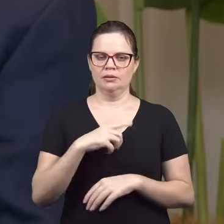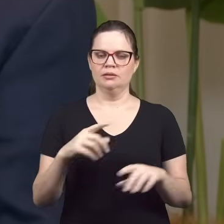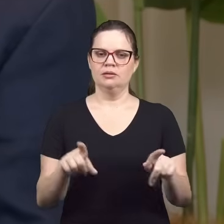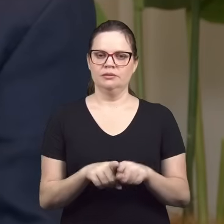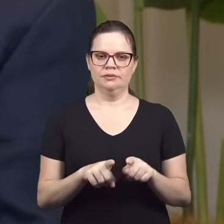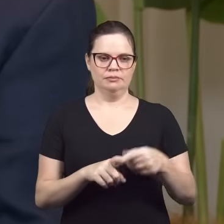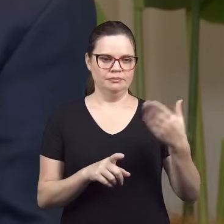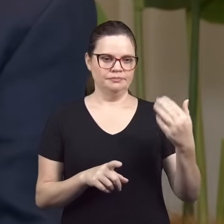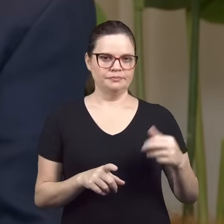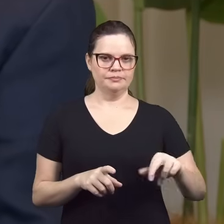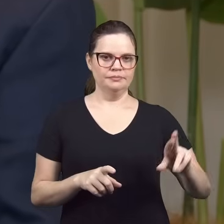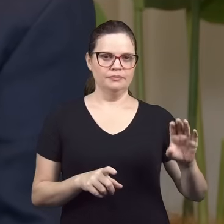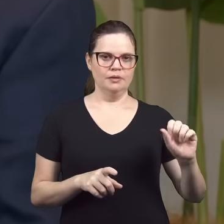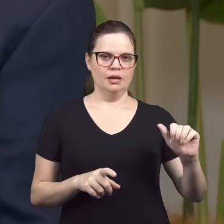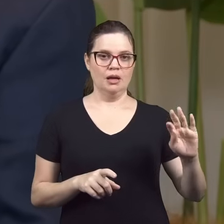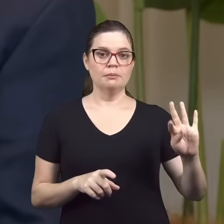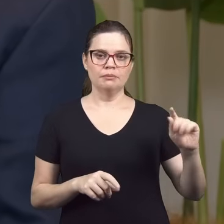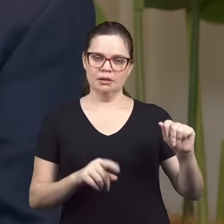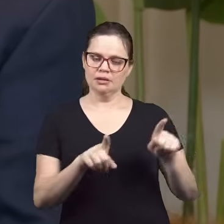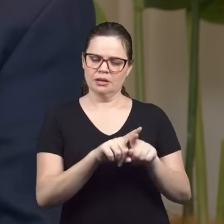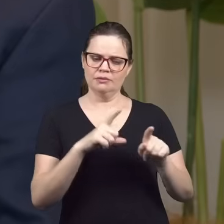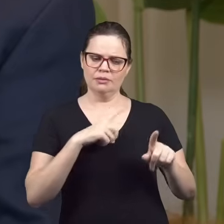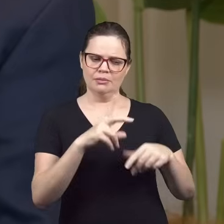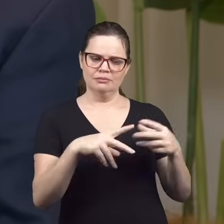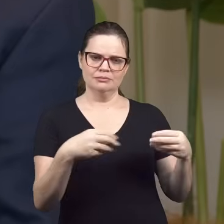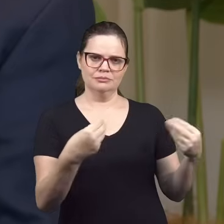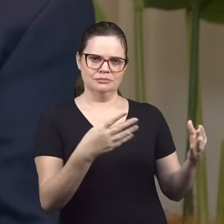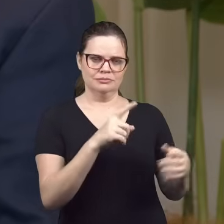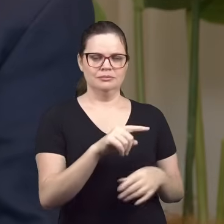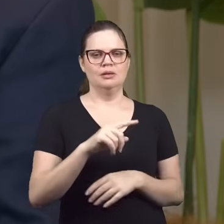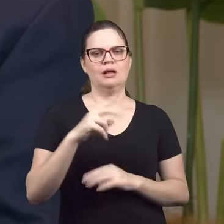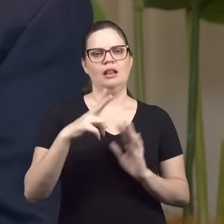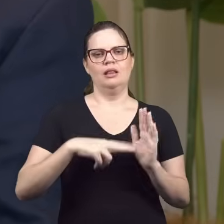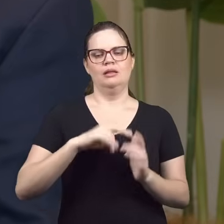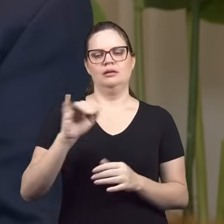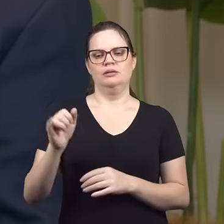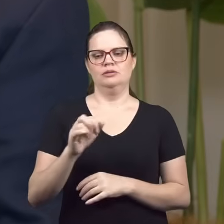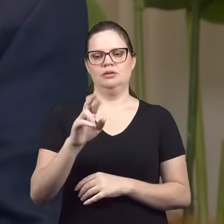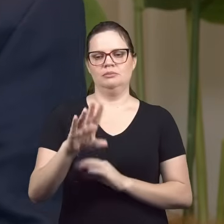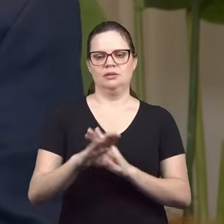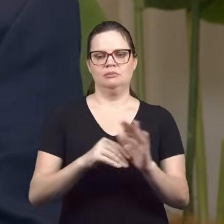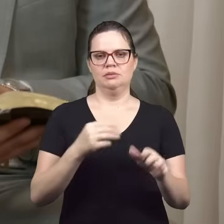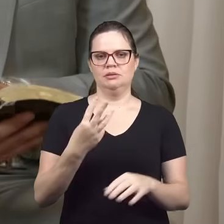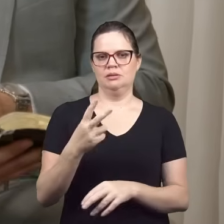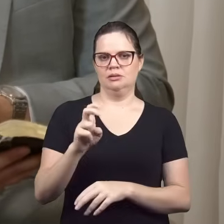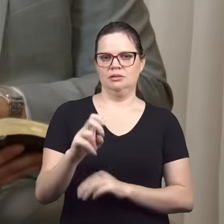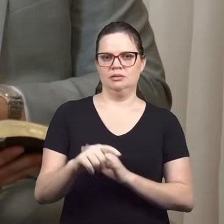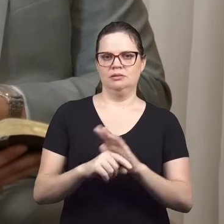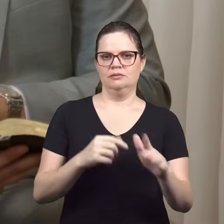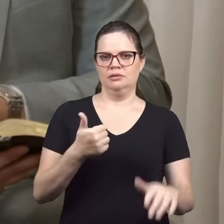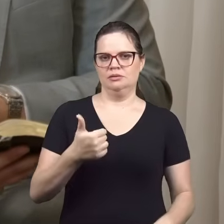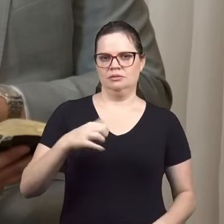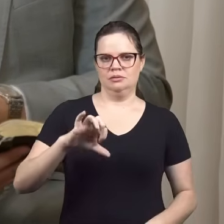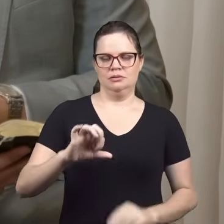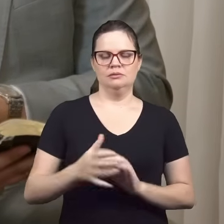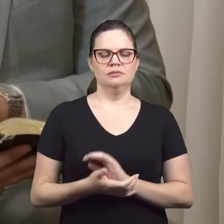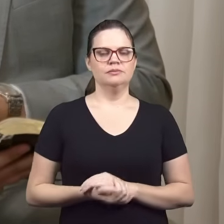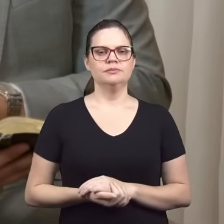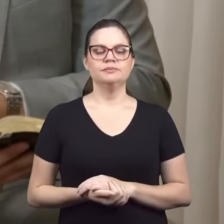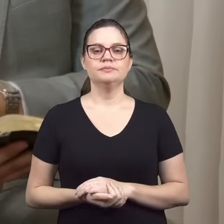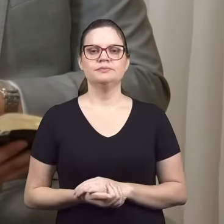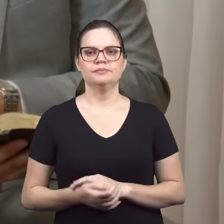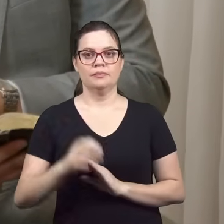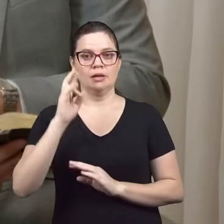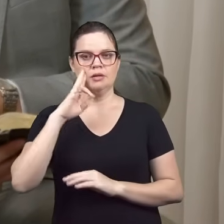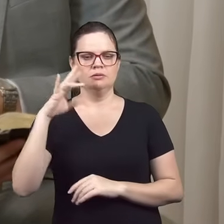aos recabitas. Gostaria que você lesse, por favor, em Jeremias 35:19. 35:19.